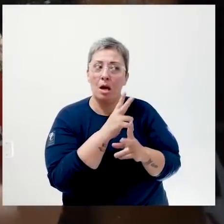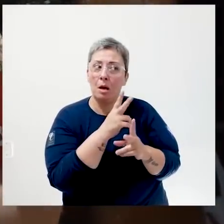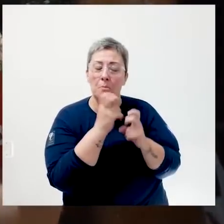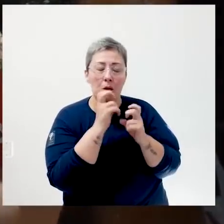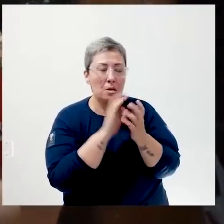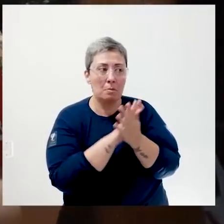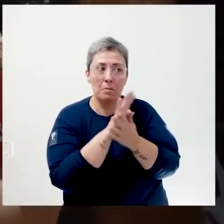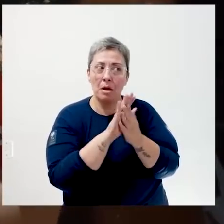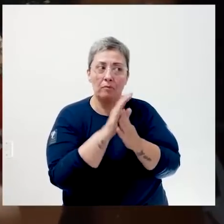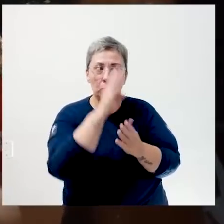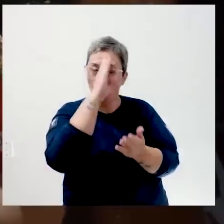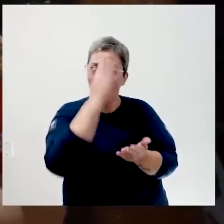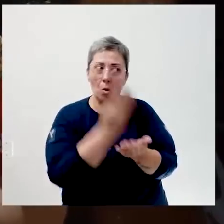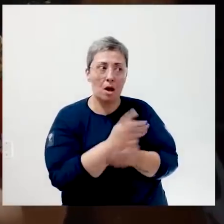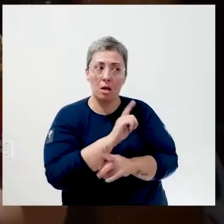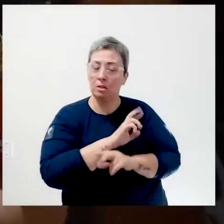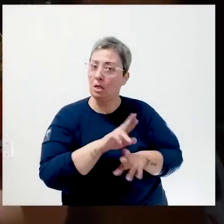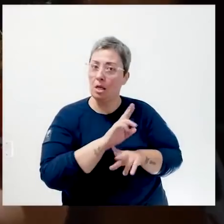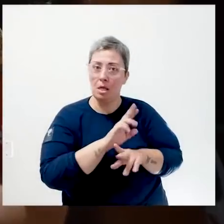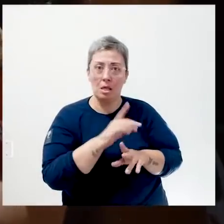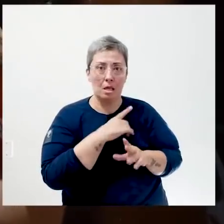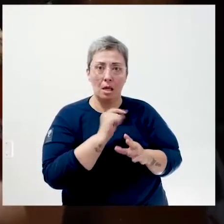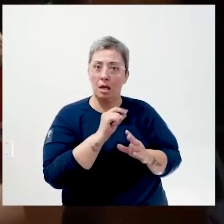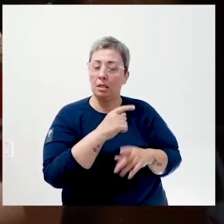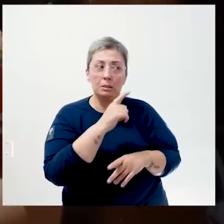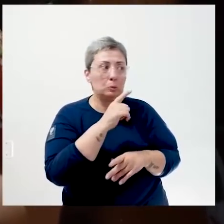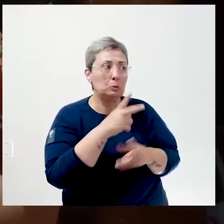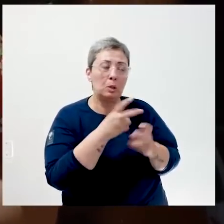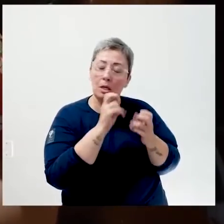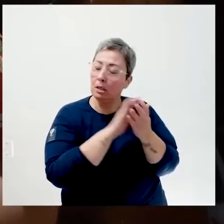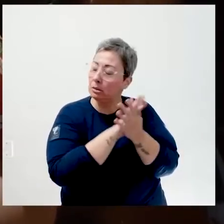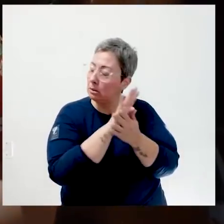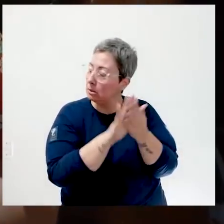ele perceber tua descrença.